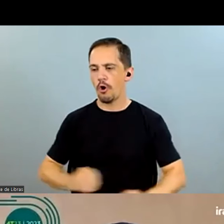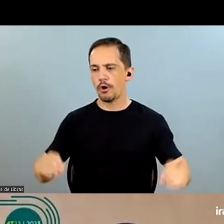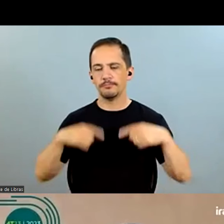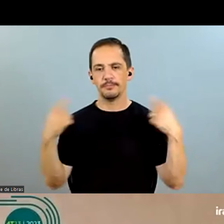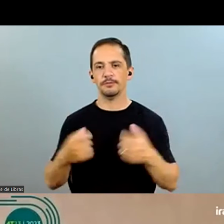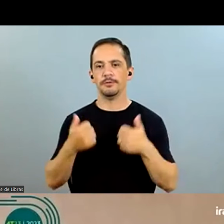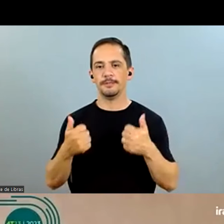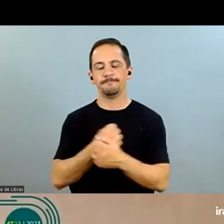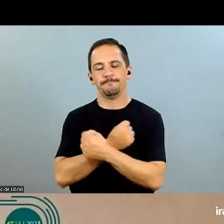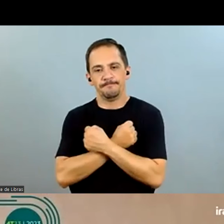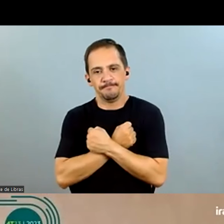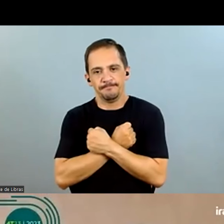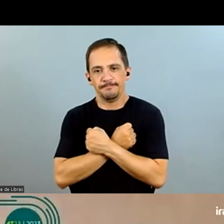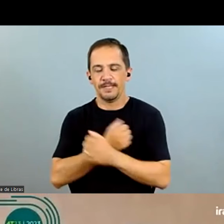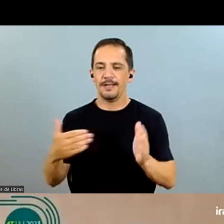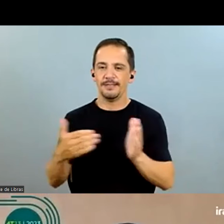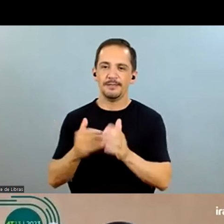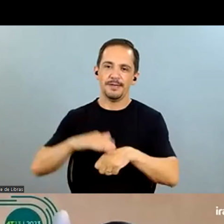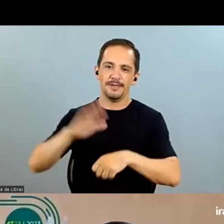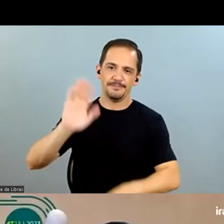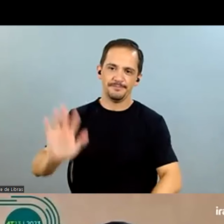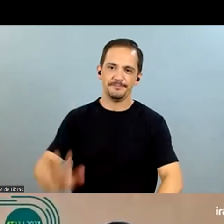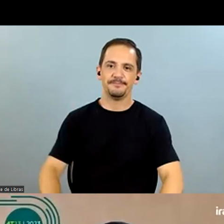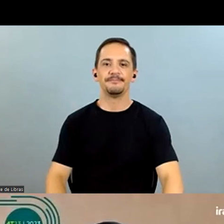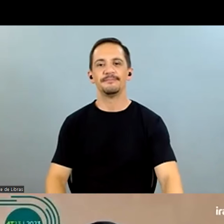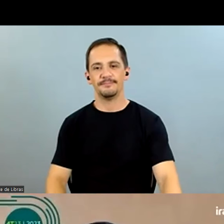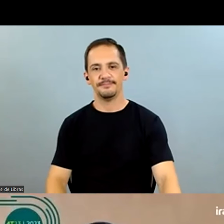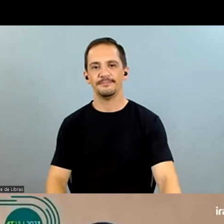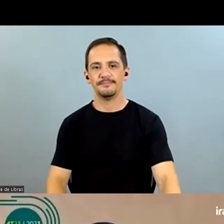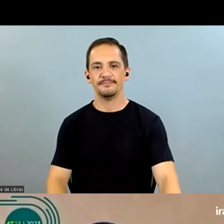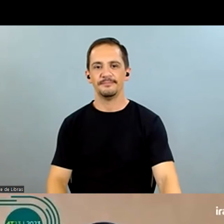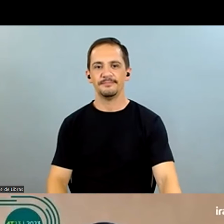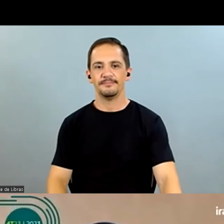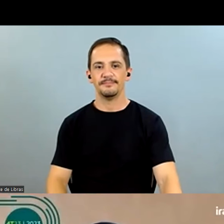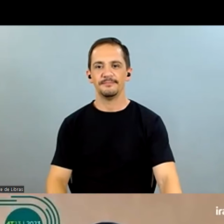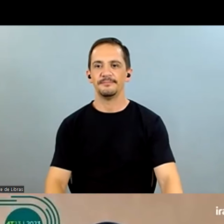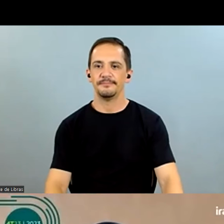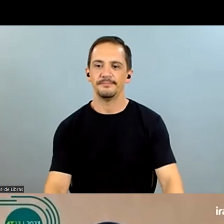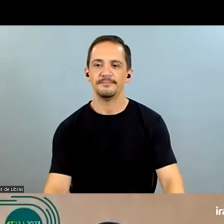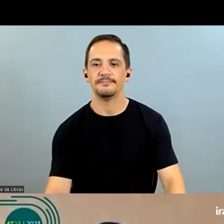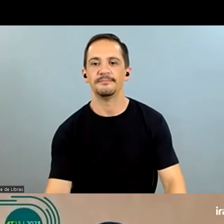gente até mais abraço gente de B as cho cho